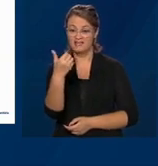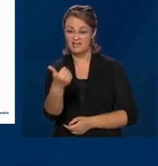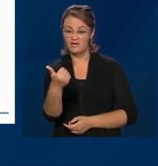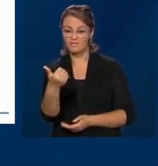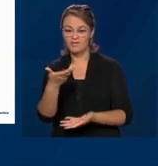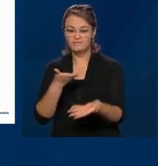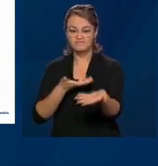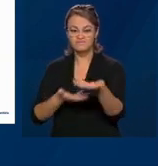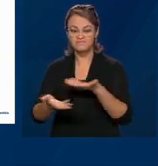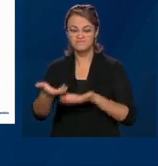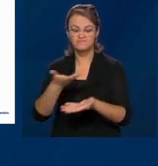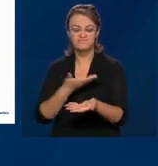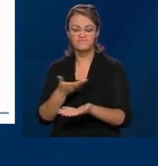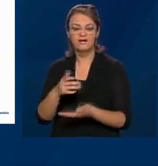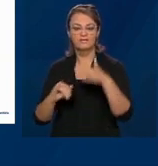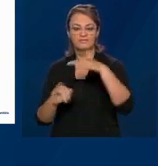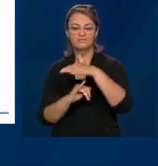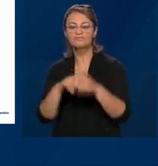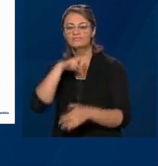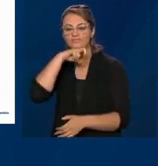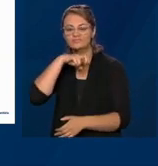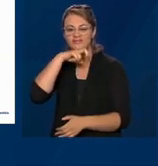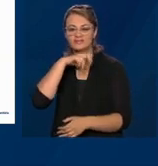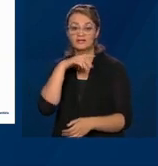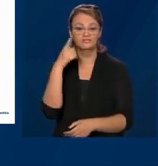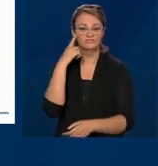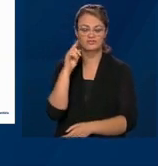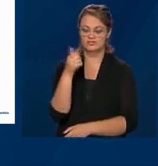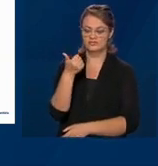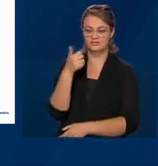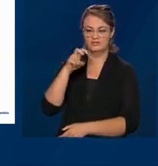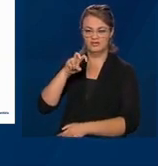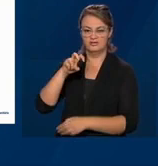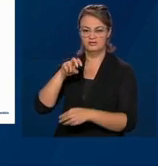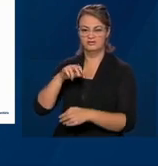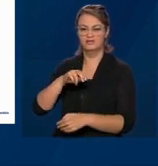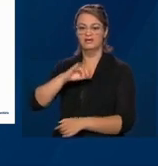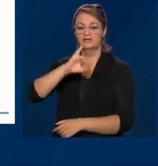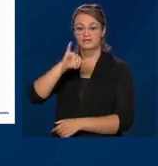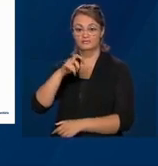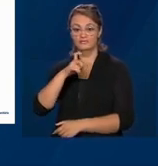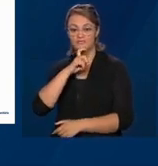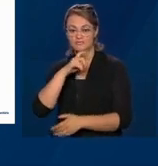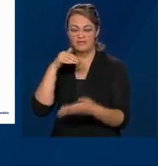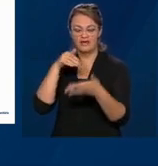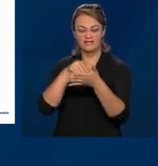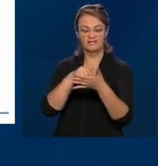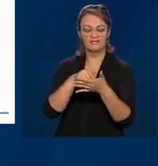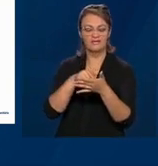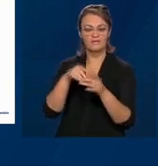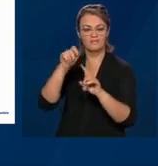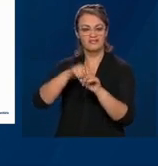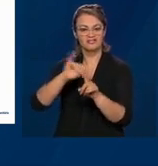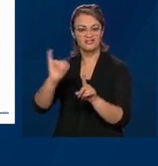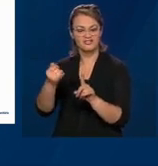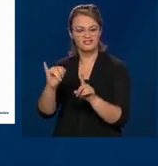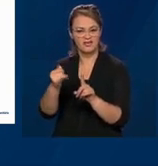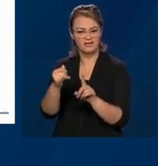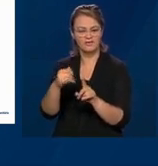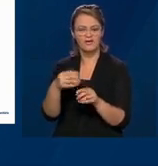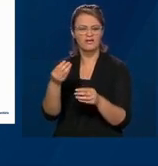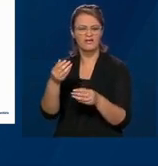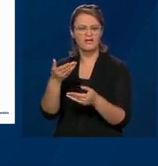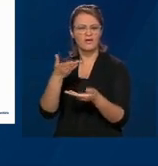com o Instituto Butantan entre o dia 15 de junho e o dia 16 de janeiro. Essas comunicações incluem